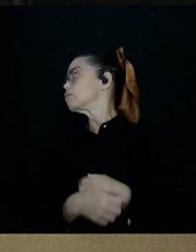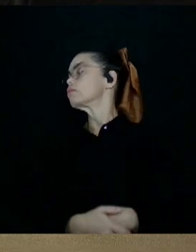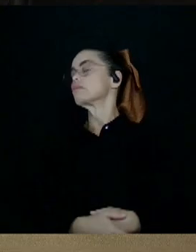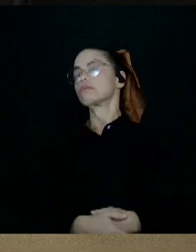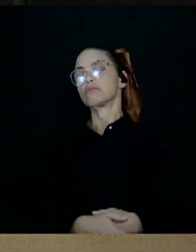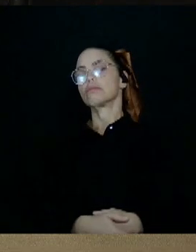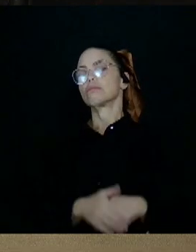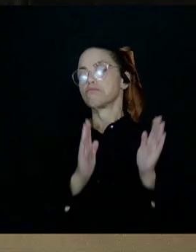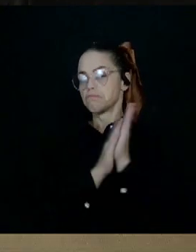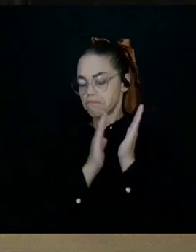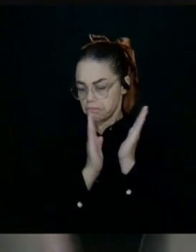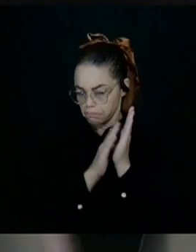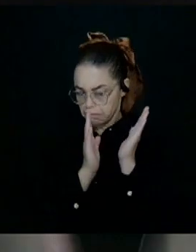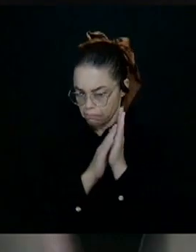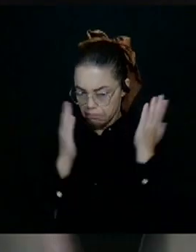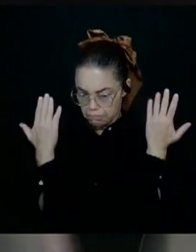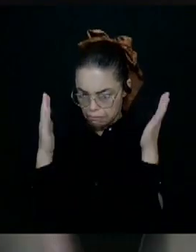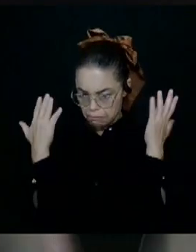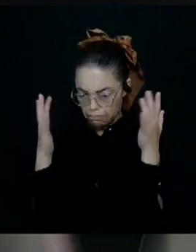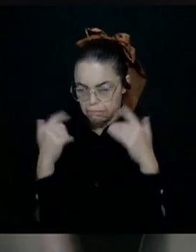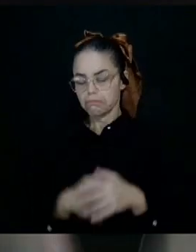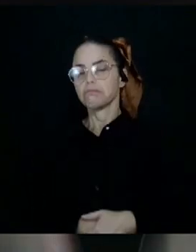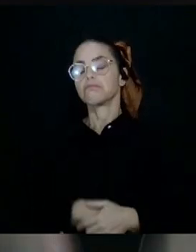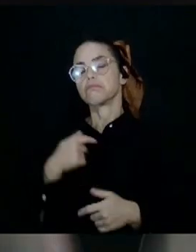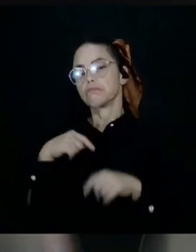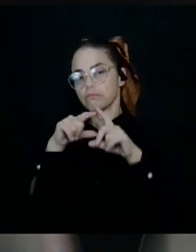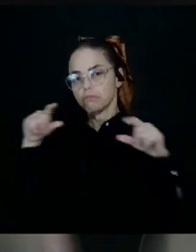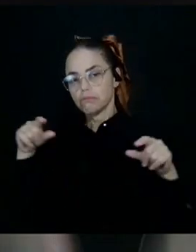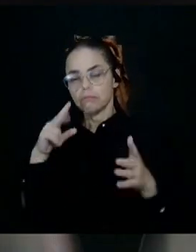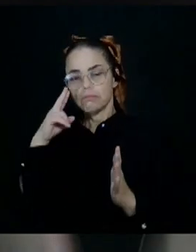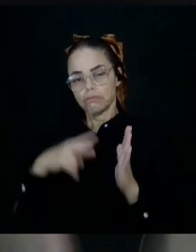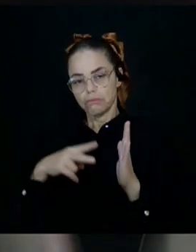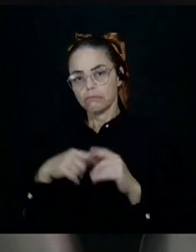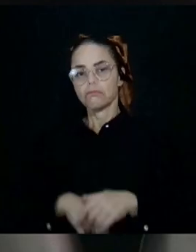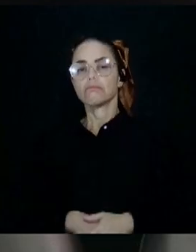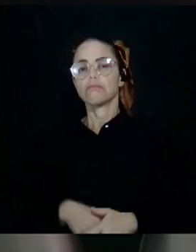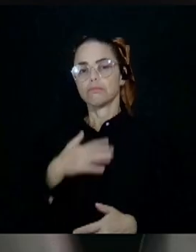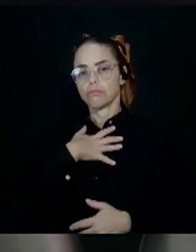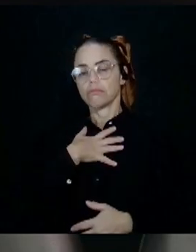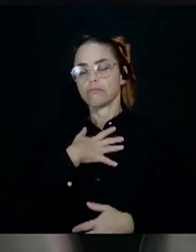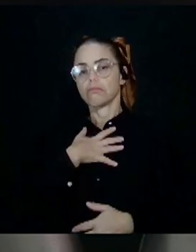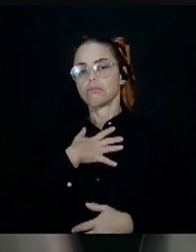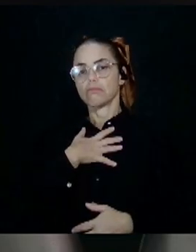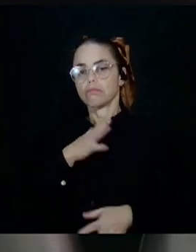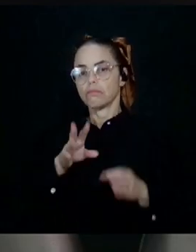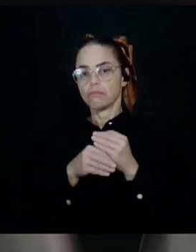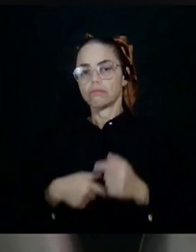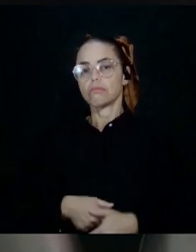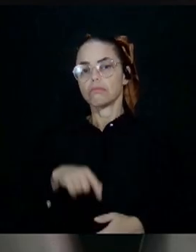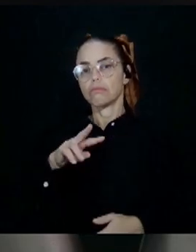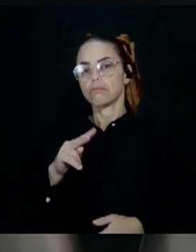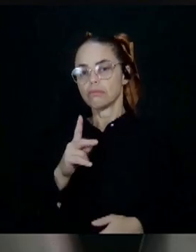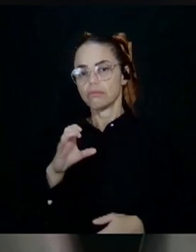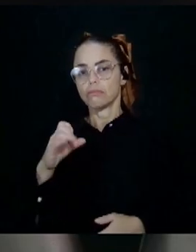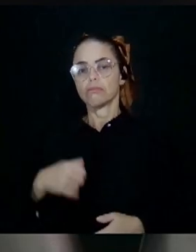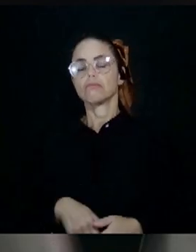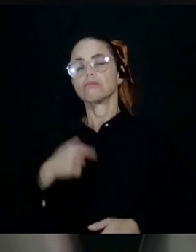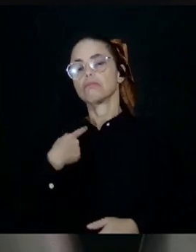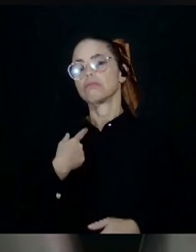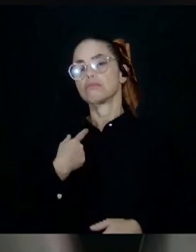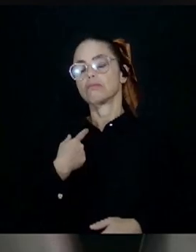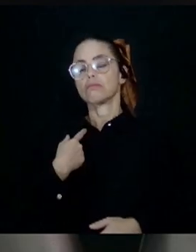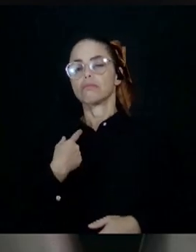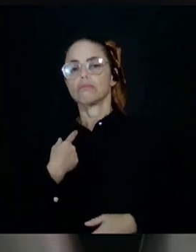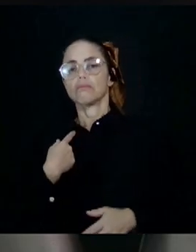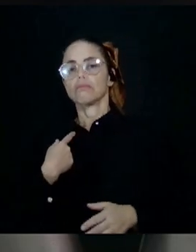Excelente. Ontem eu li uma frase, Rúbia, que até complementando o que o Lute traz, que metade da população